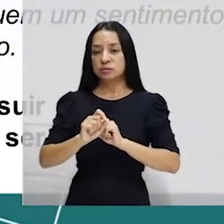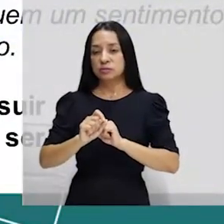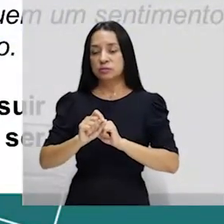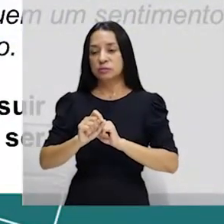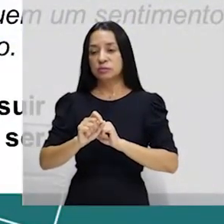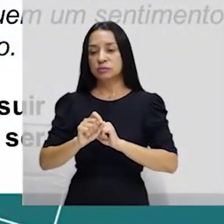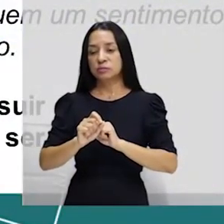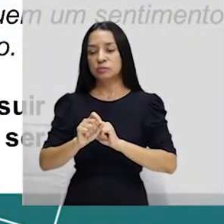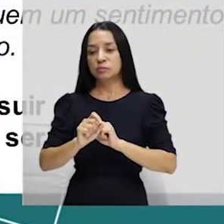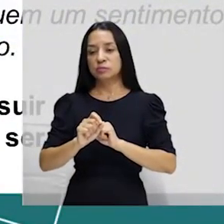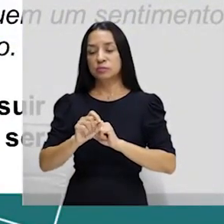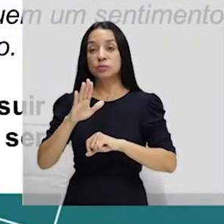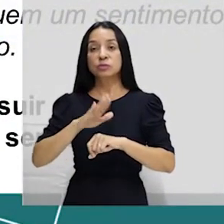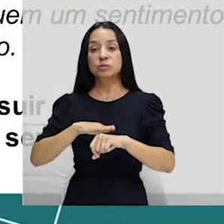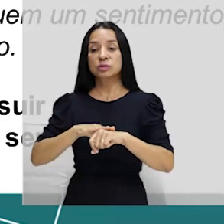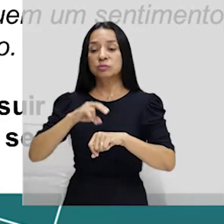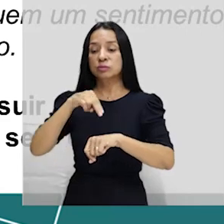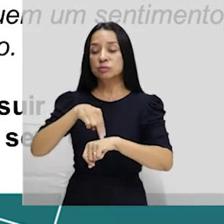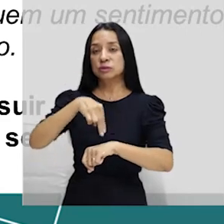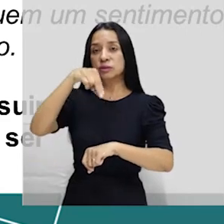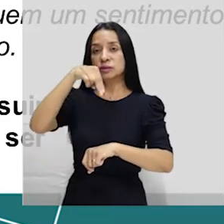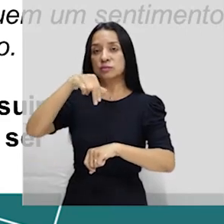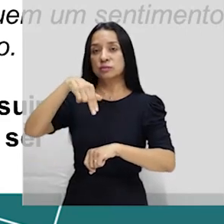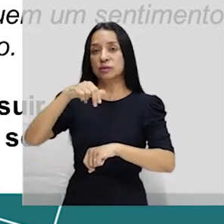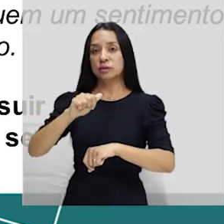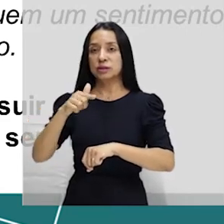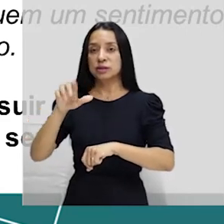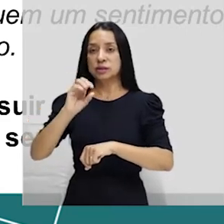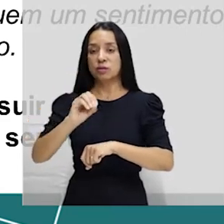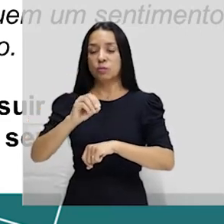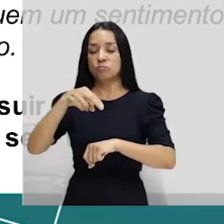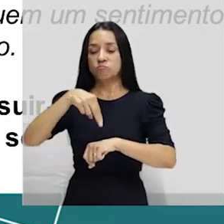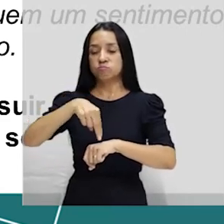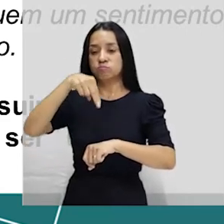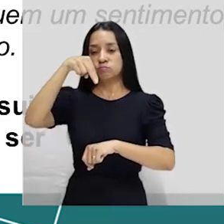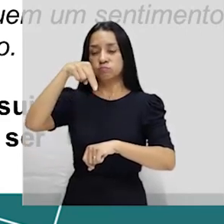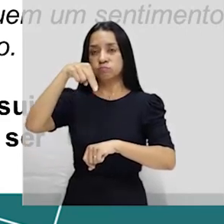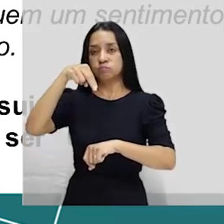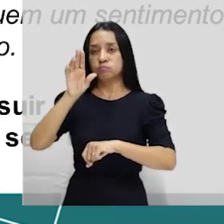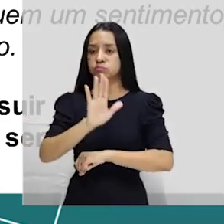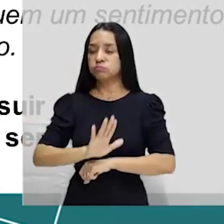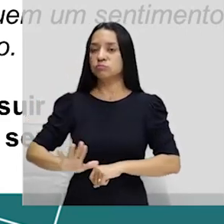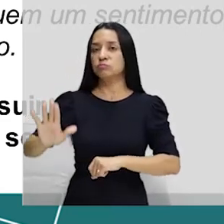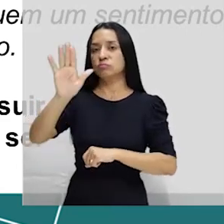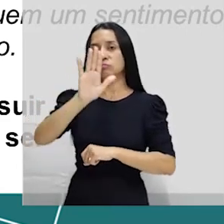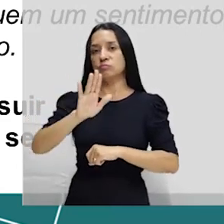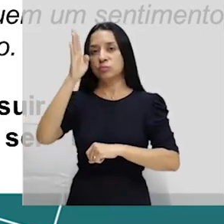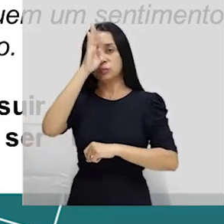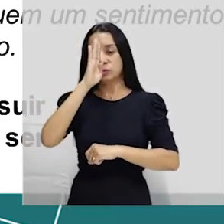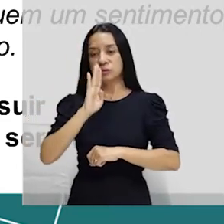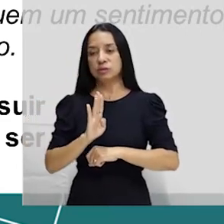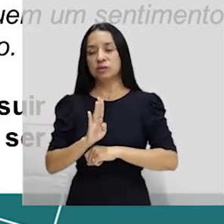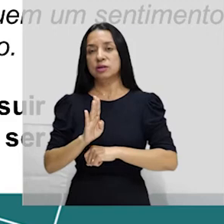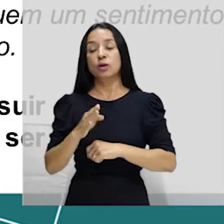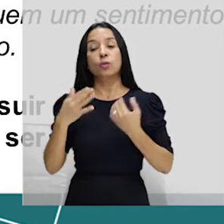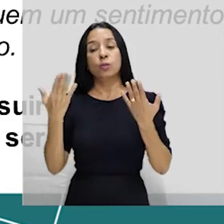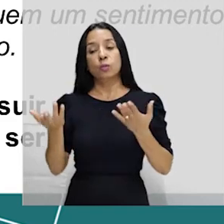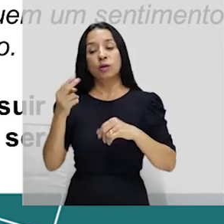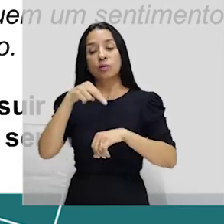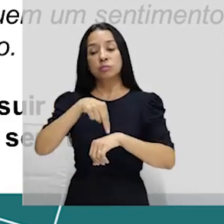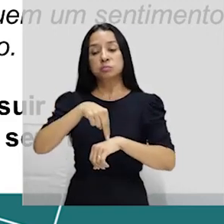e de ligação entre si, compartilhando muitas vezes um conjunto mais ou menos definido de culturas,